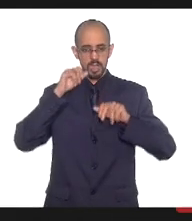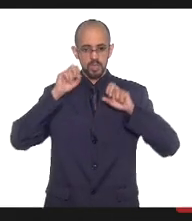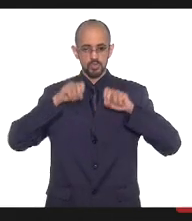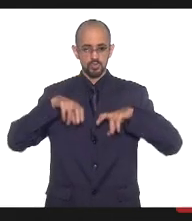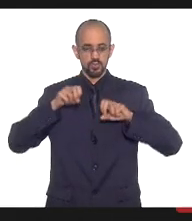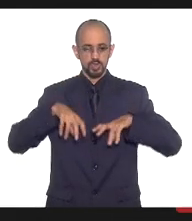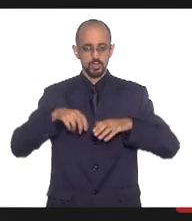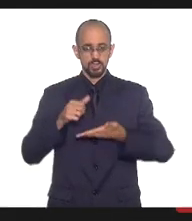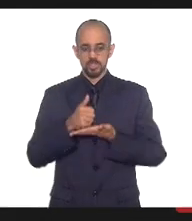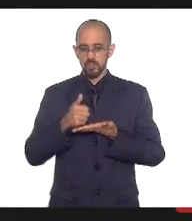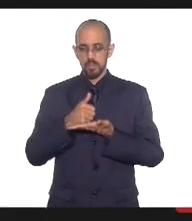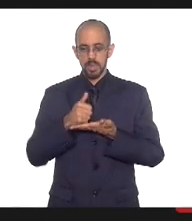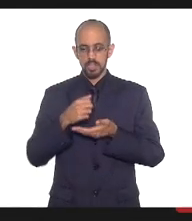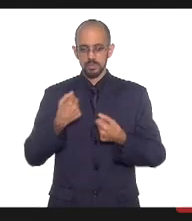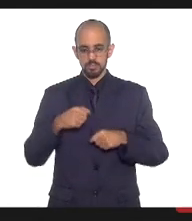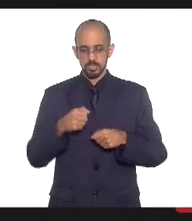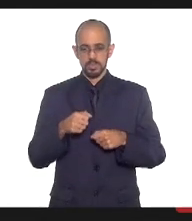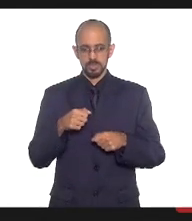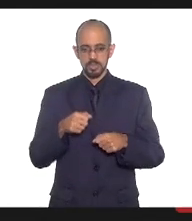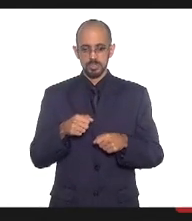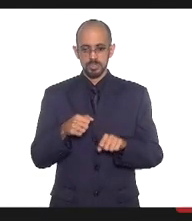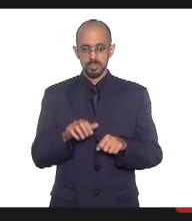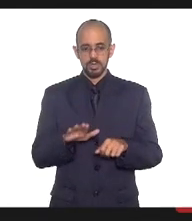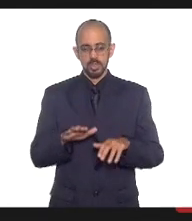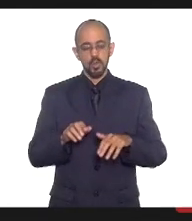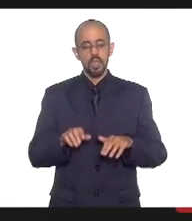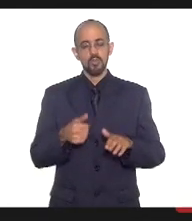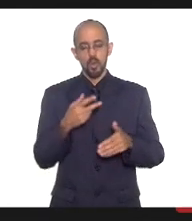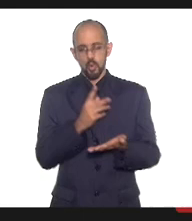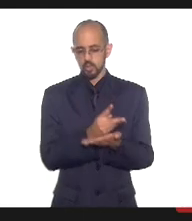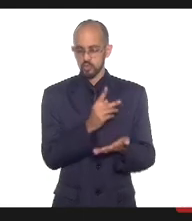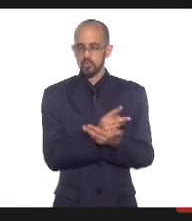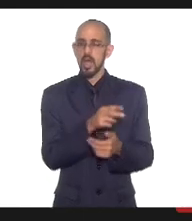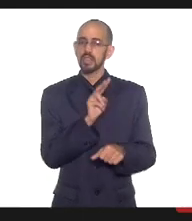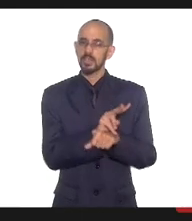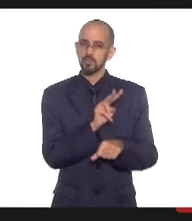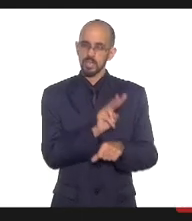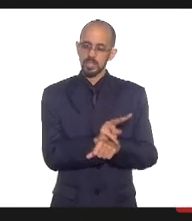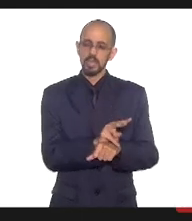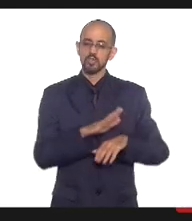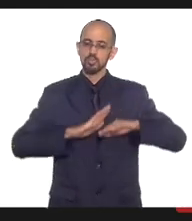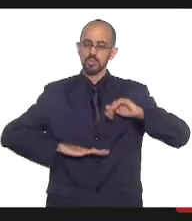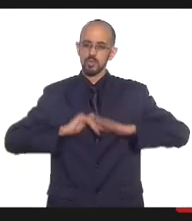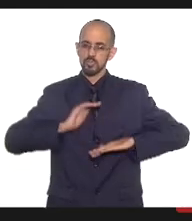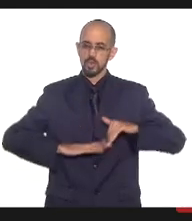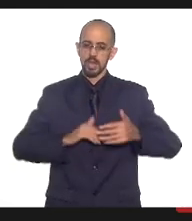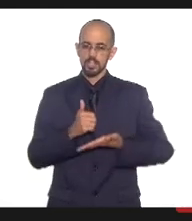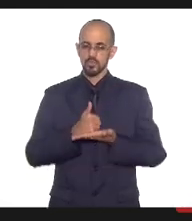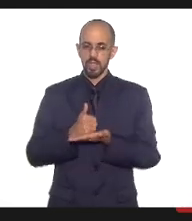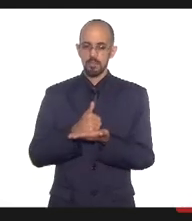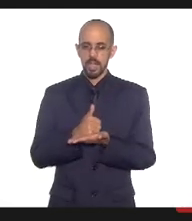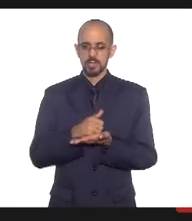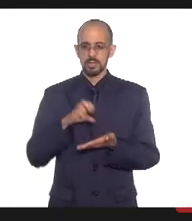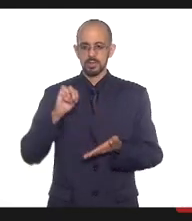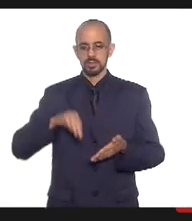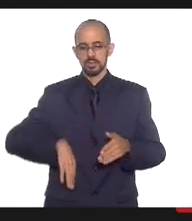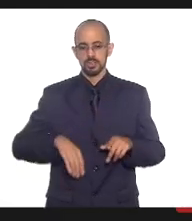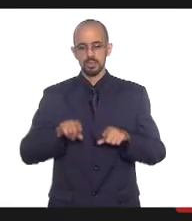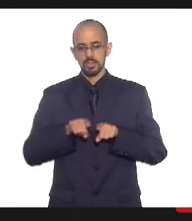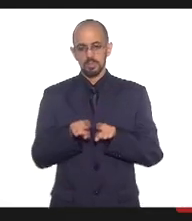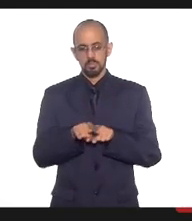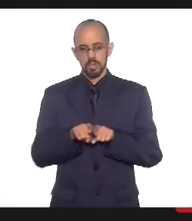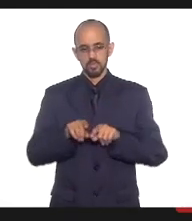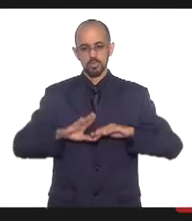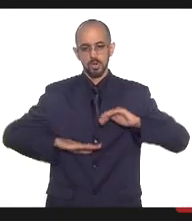as farmácias terão que estar aberto eu vou continuar defendendo personagens sim que trabalham nas farmácias também os profissionais que trabalham nos